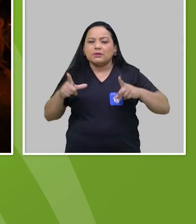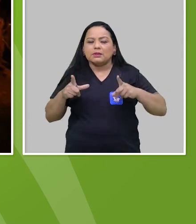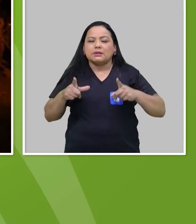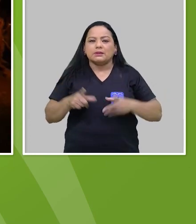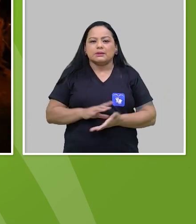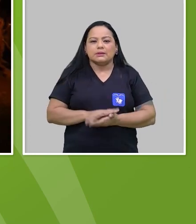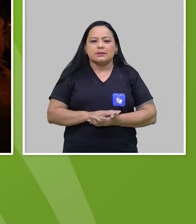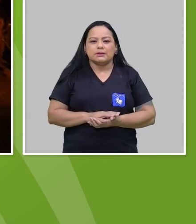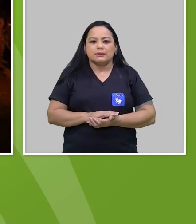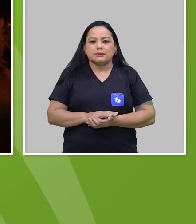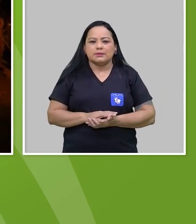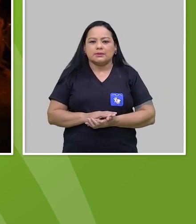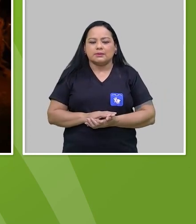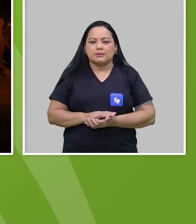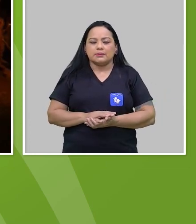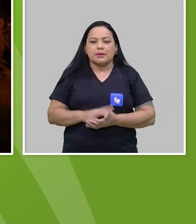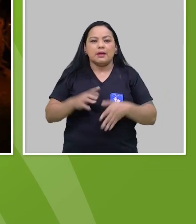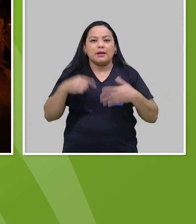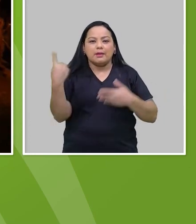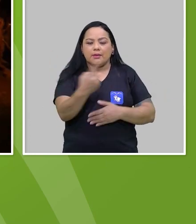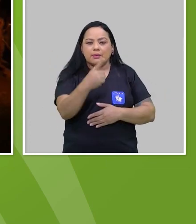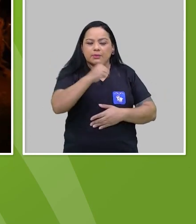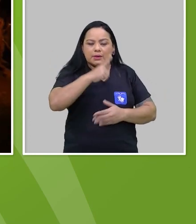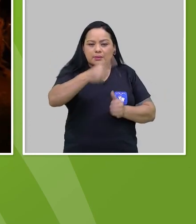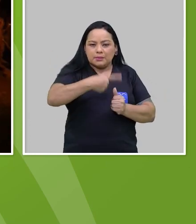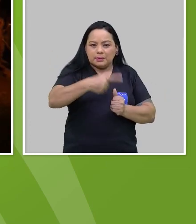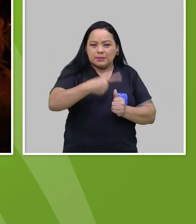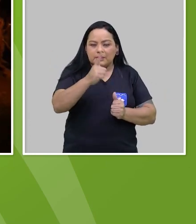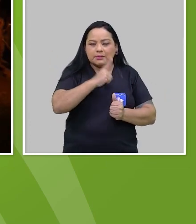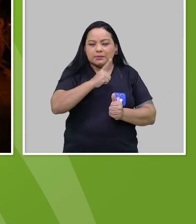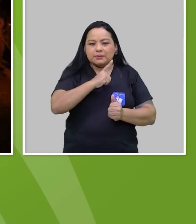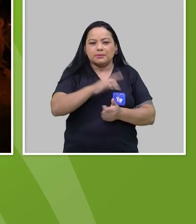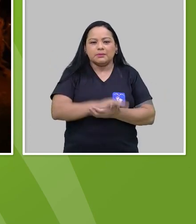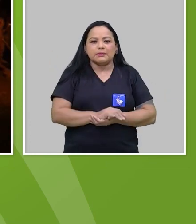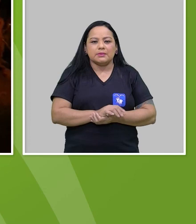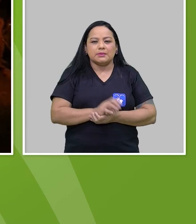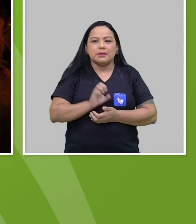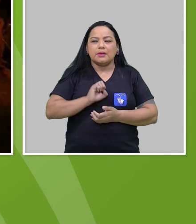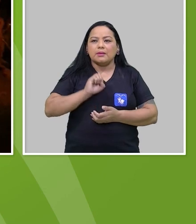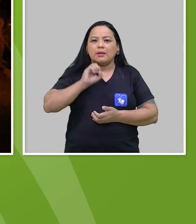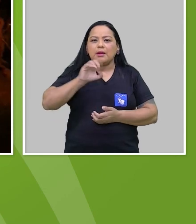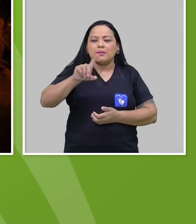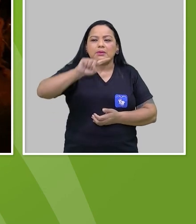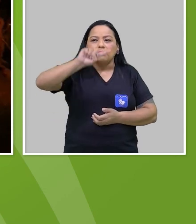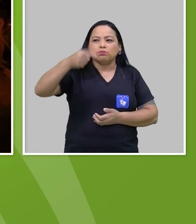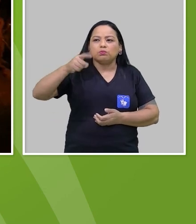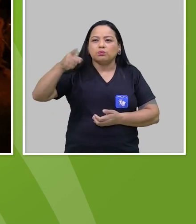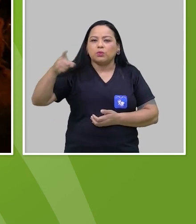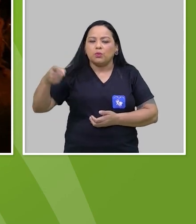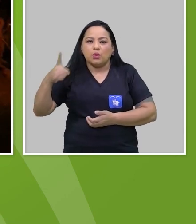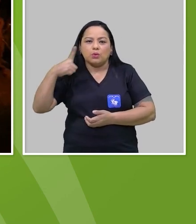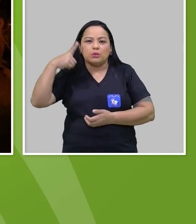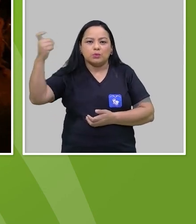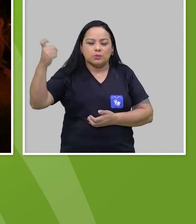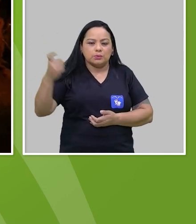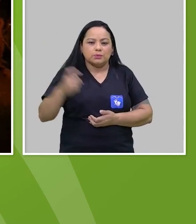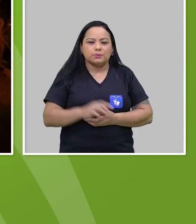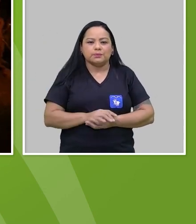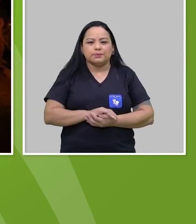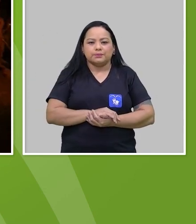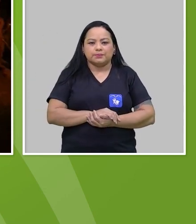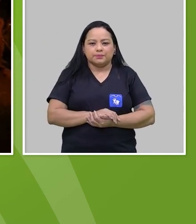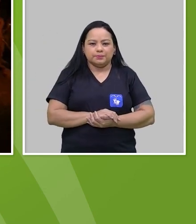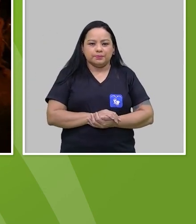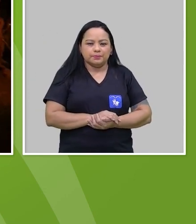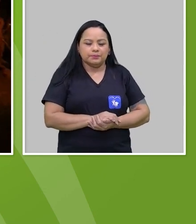e reverberação é o que eu tenho, ó. Primeiro eu tenho a emissão dessa onda sonora, ok? Eu tenho a